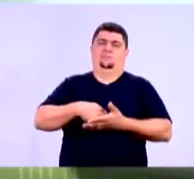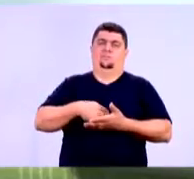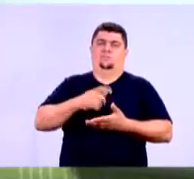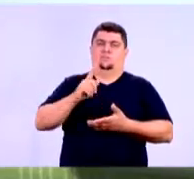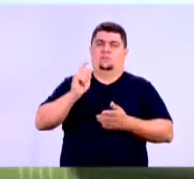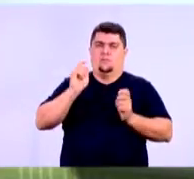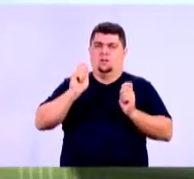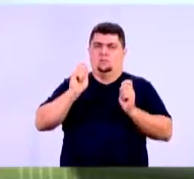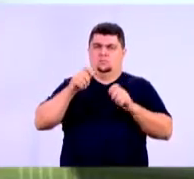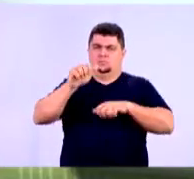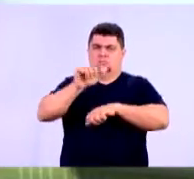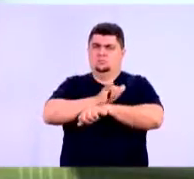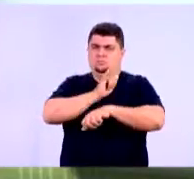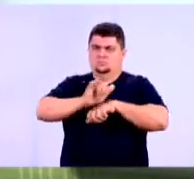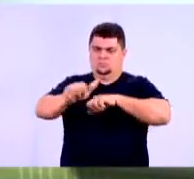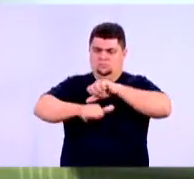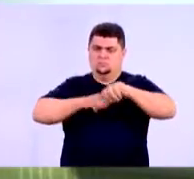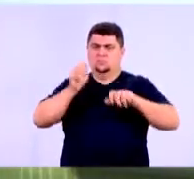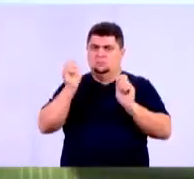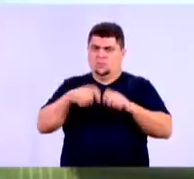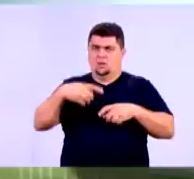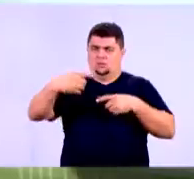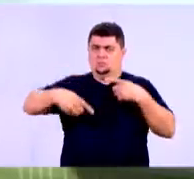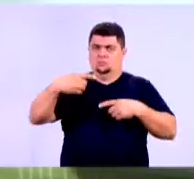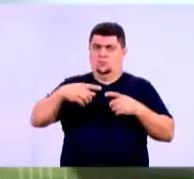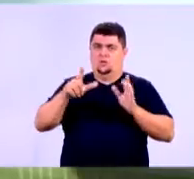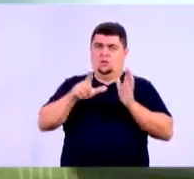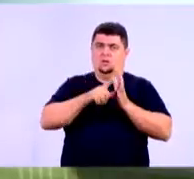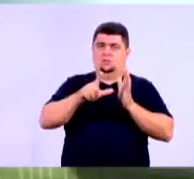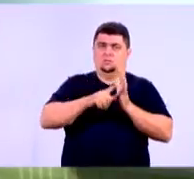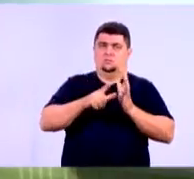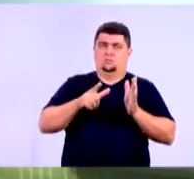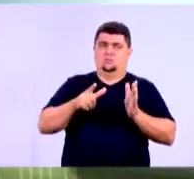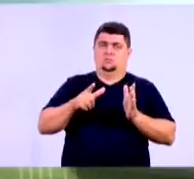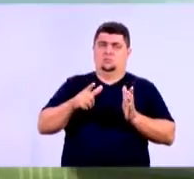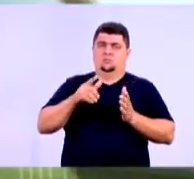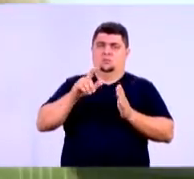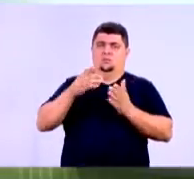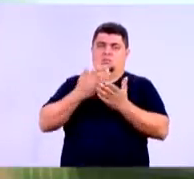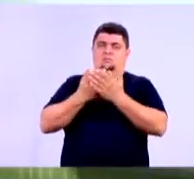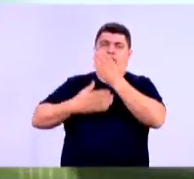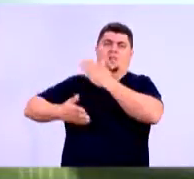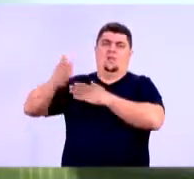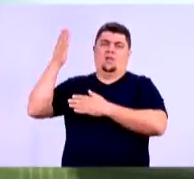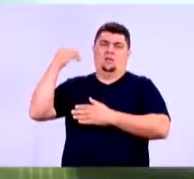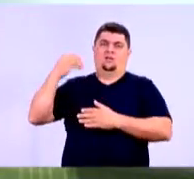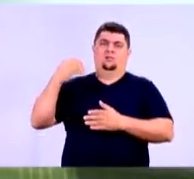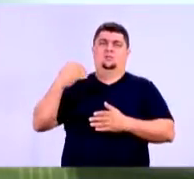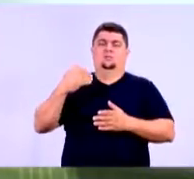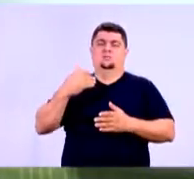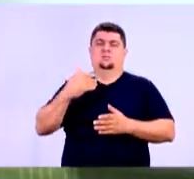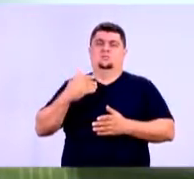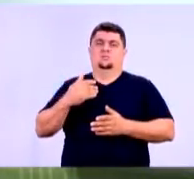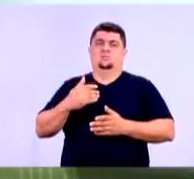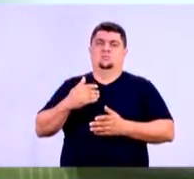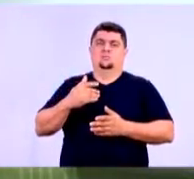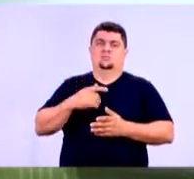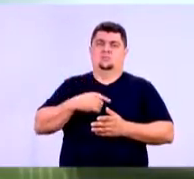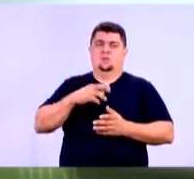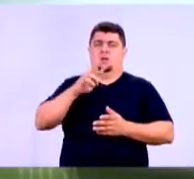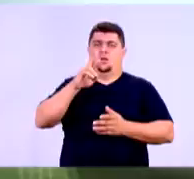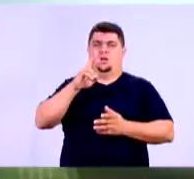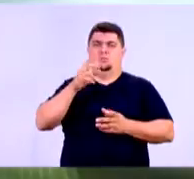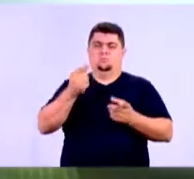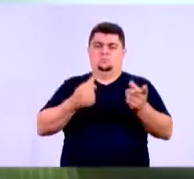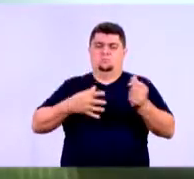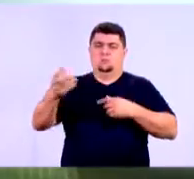situação que ele deve mudar a política de crédito? Gente, uma loja, aquele exemplo da nossa aula anterior, né, Teleaula 02, o rendimento da